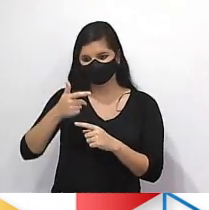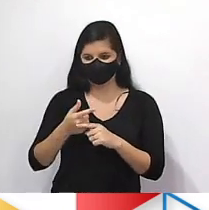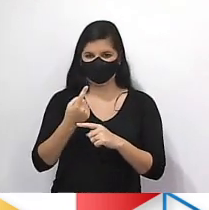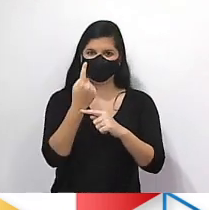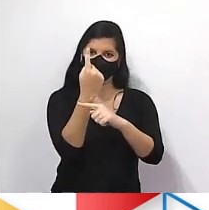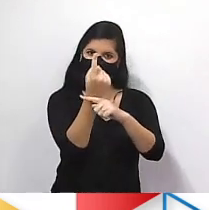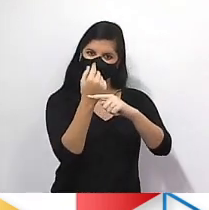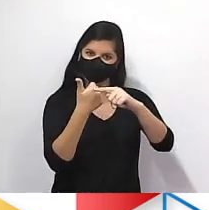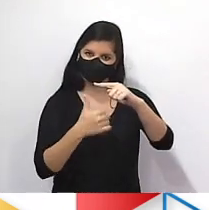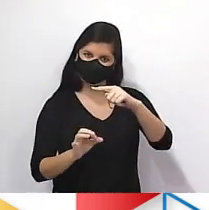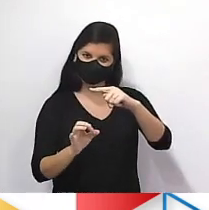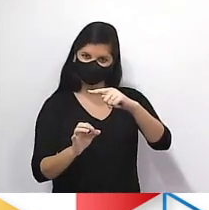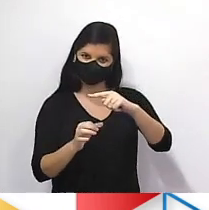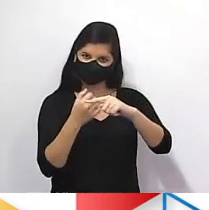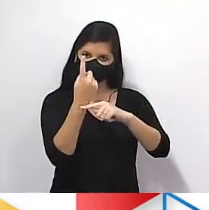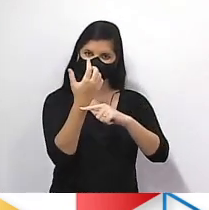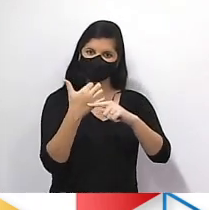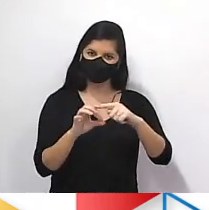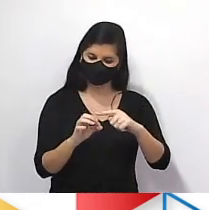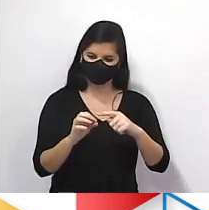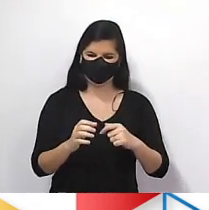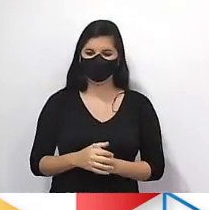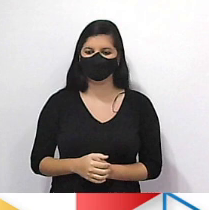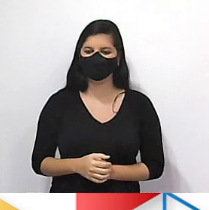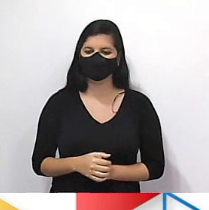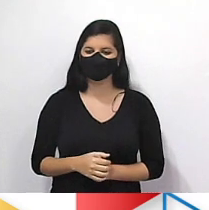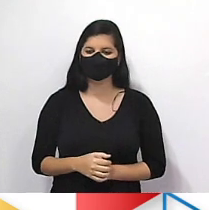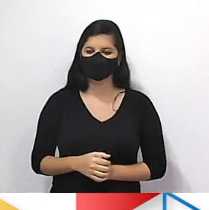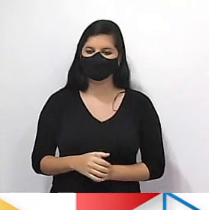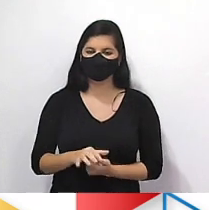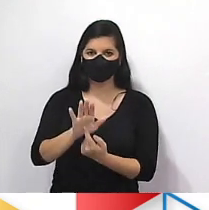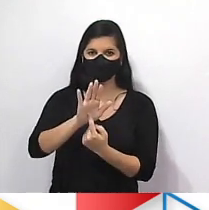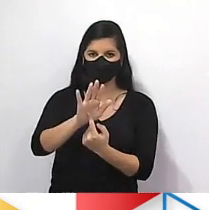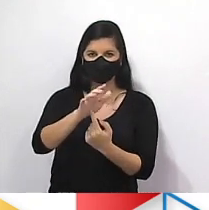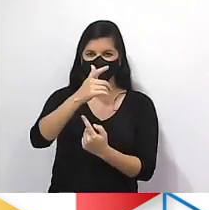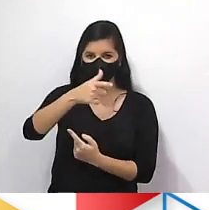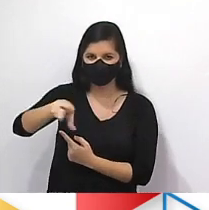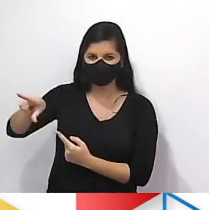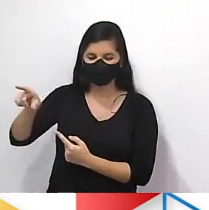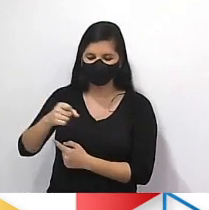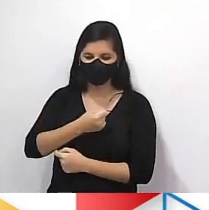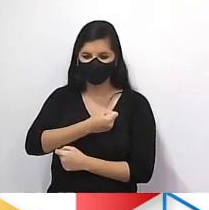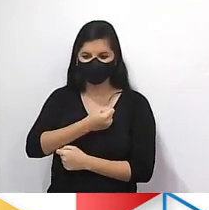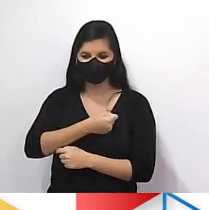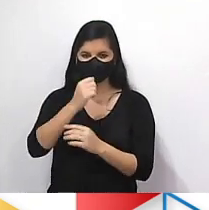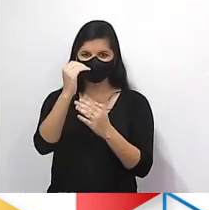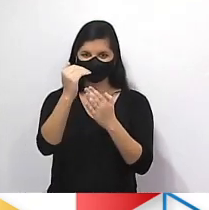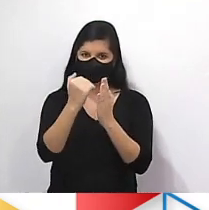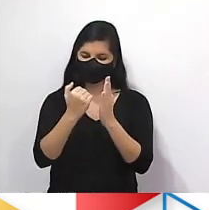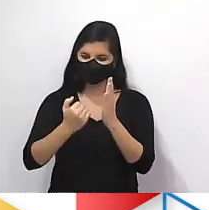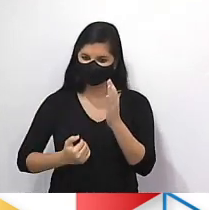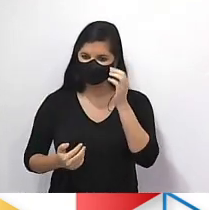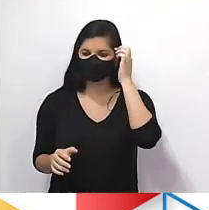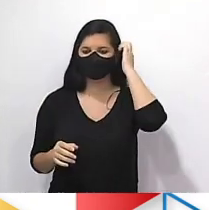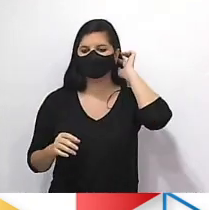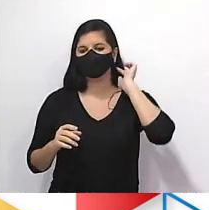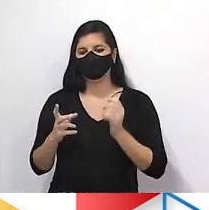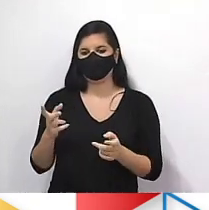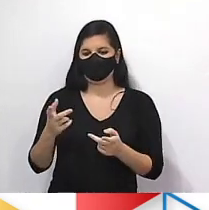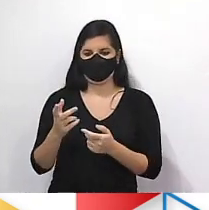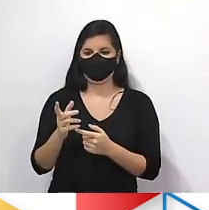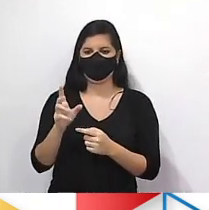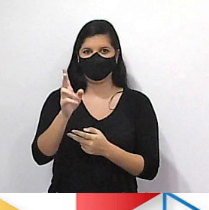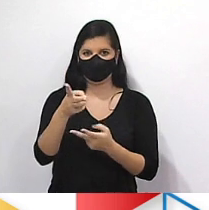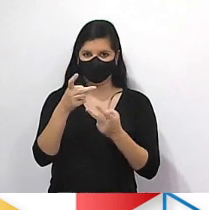1/10 da fatia de um pão, tá? Vou mostrar toda a sequência numérica para vocês, como eram os